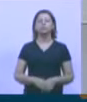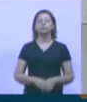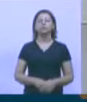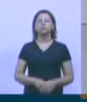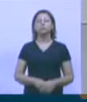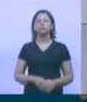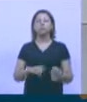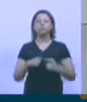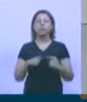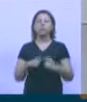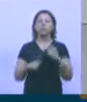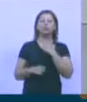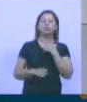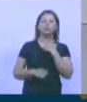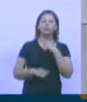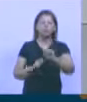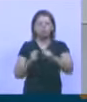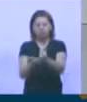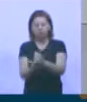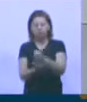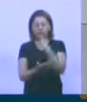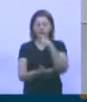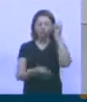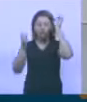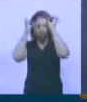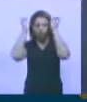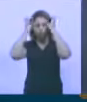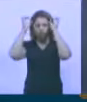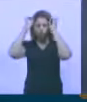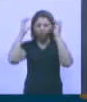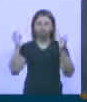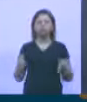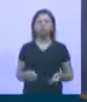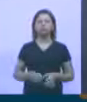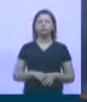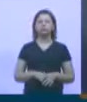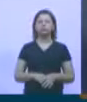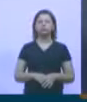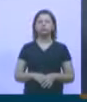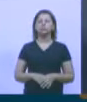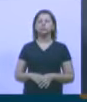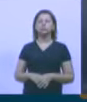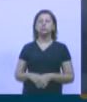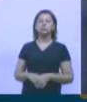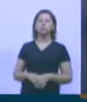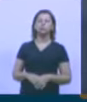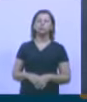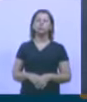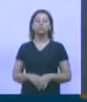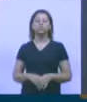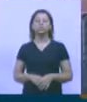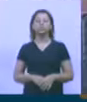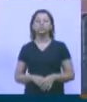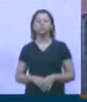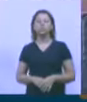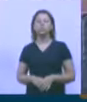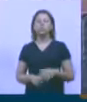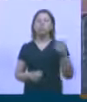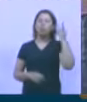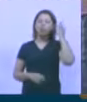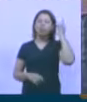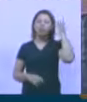Ele não vai te dar remédio para sua dor de cabeça. He will give medicine for the sickness that has caused the headache.